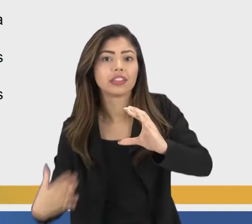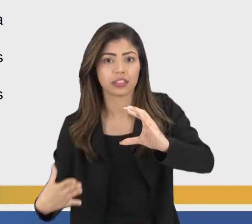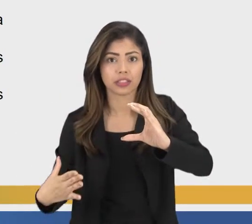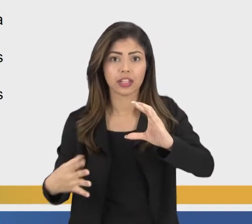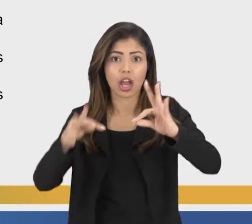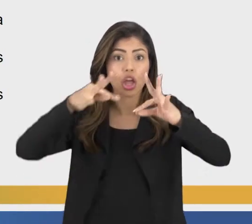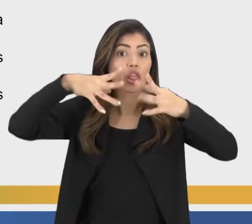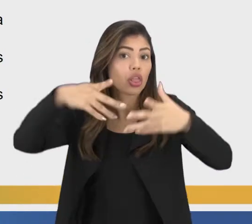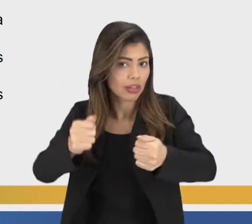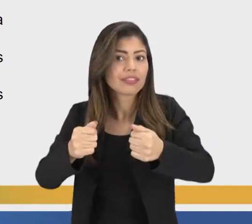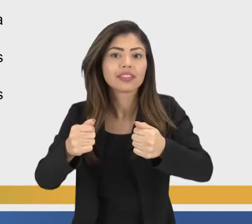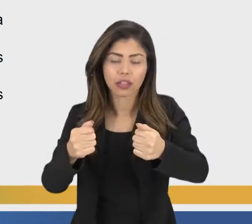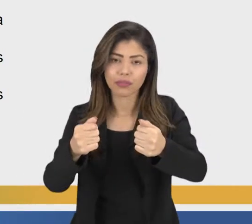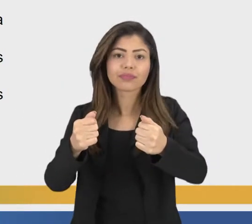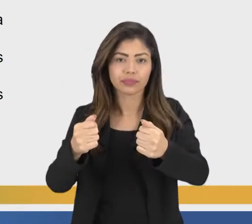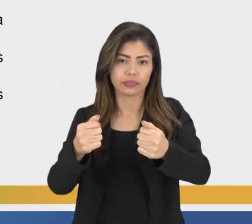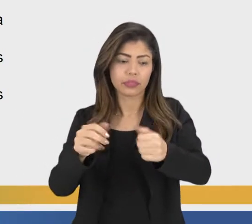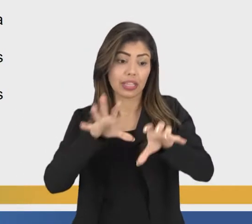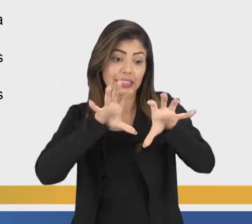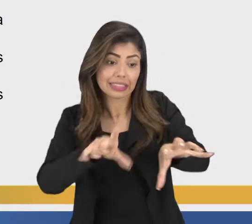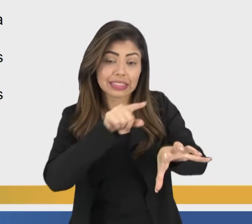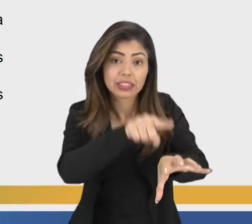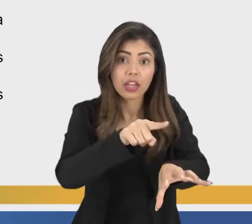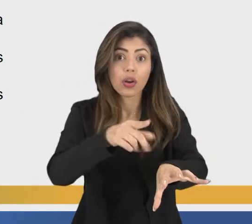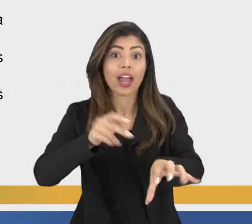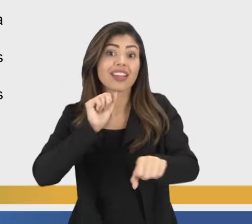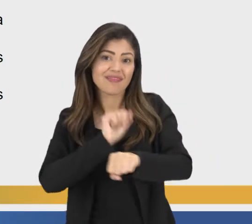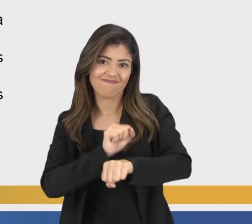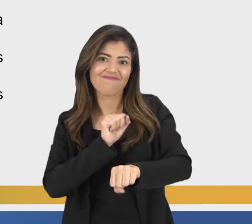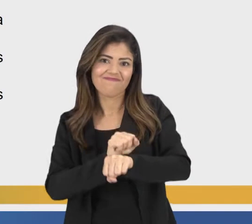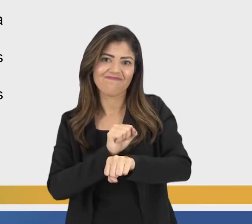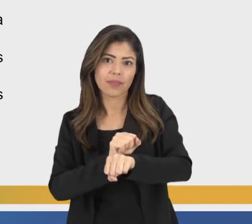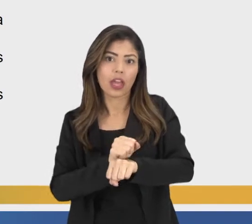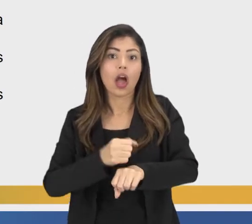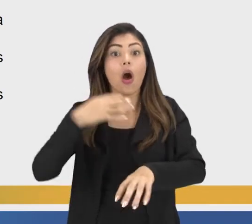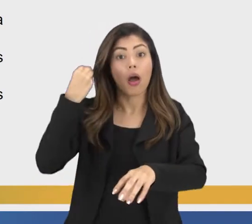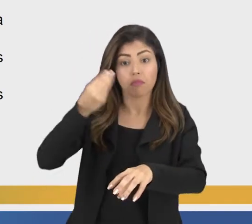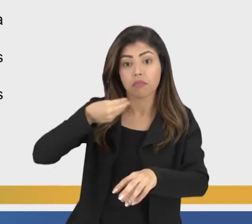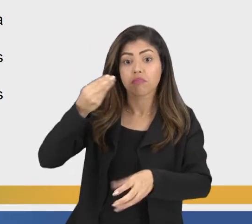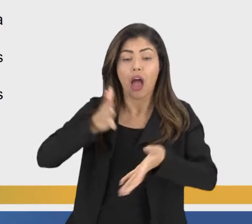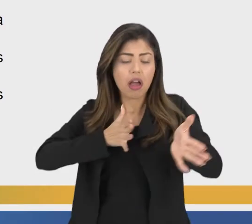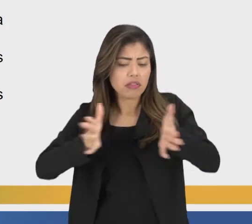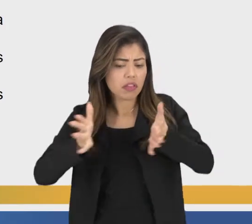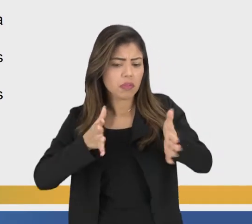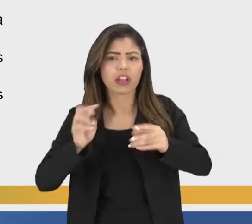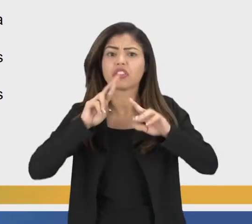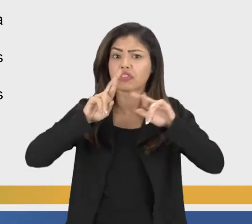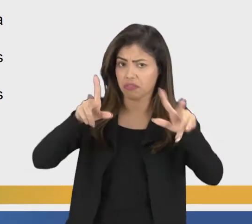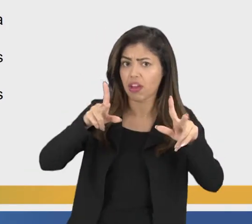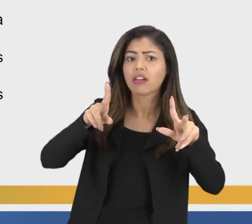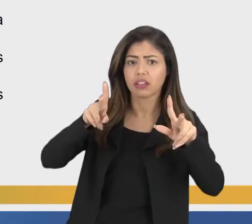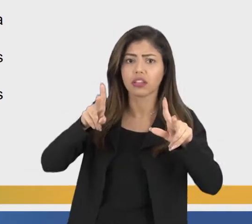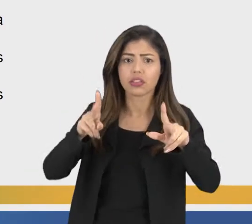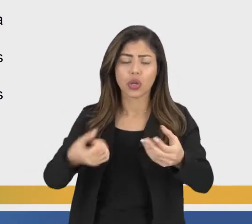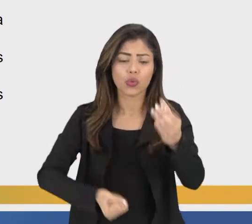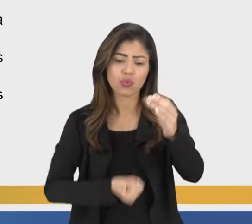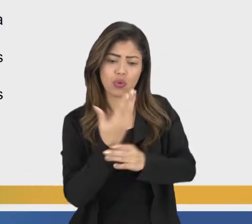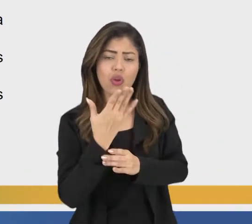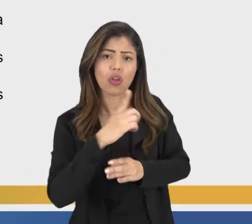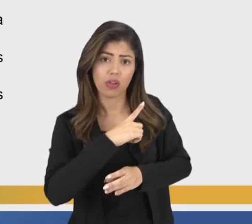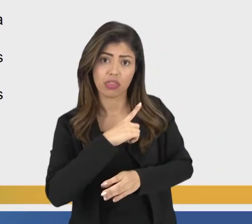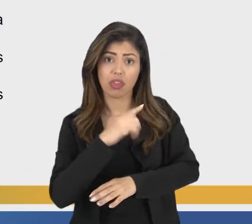características totalmente distintas daquilo que elas estavam habituadas no seu lugar de origem.